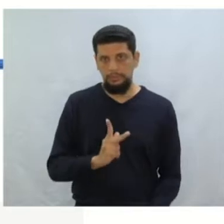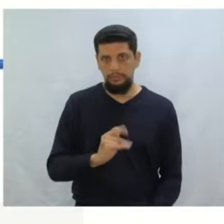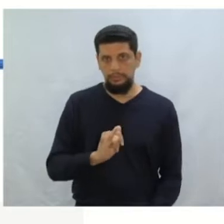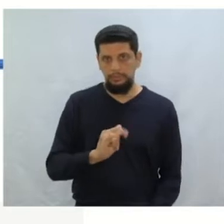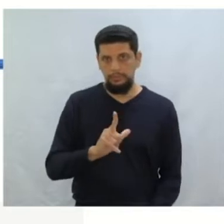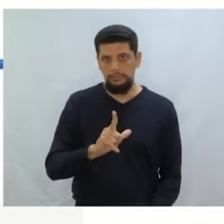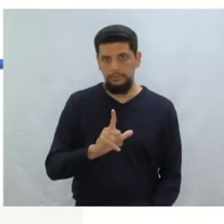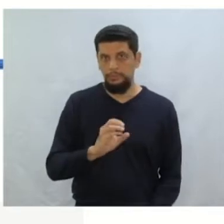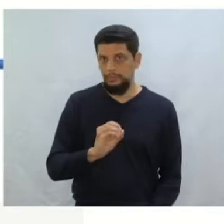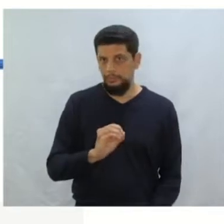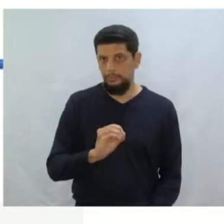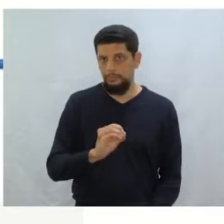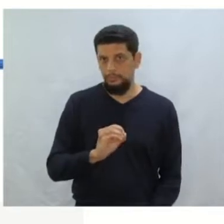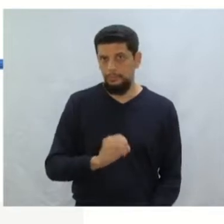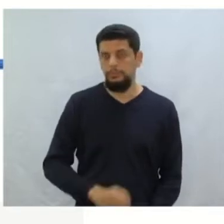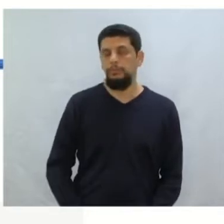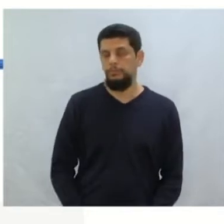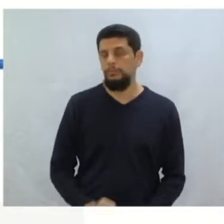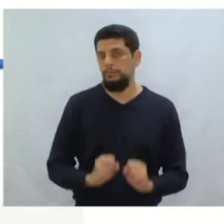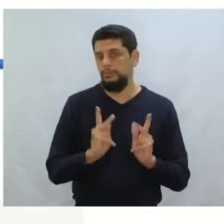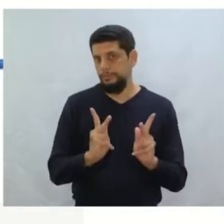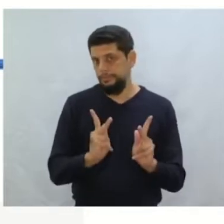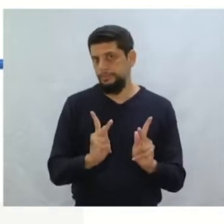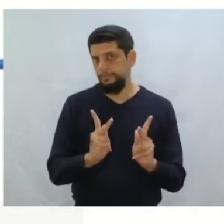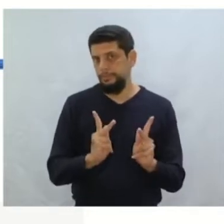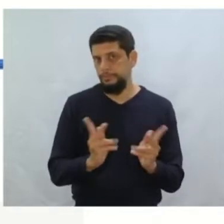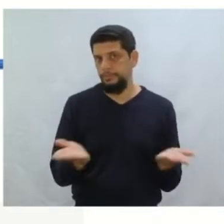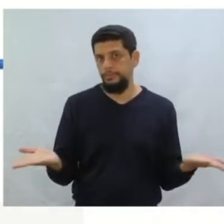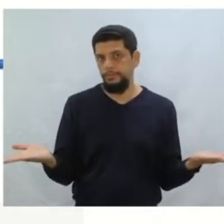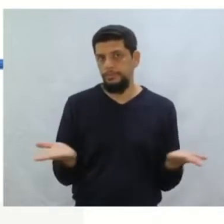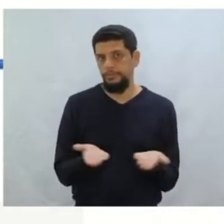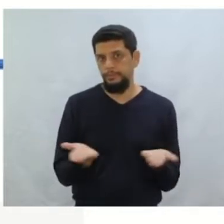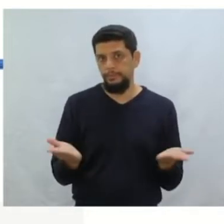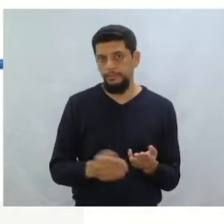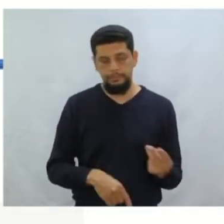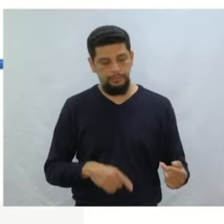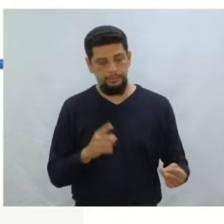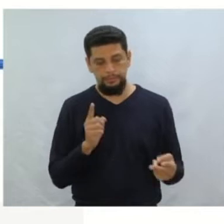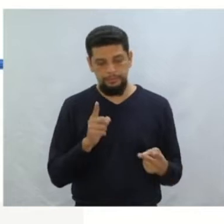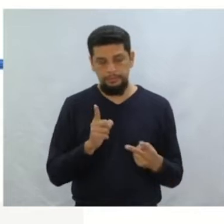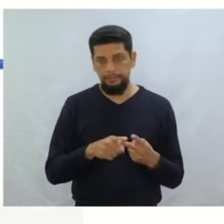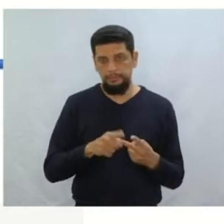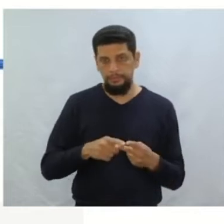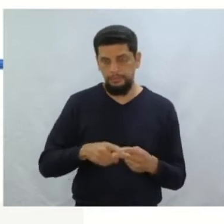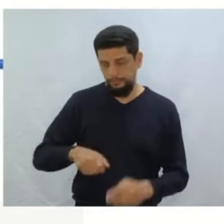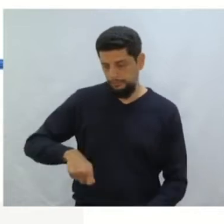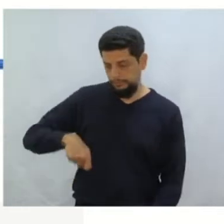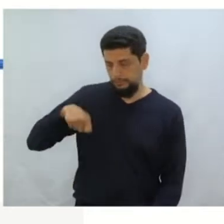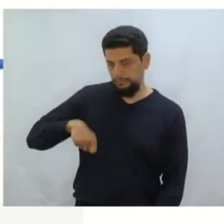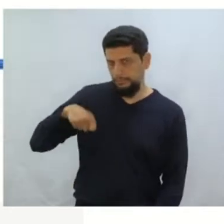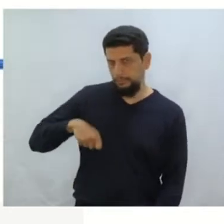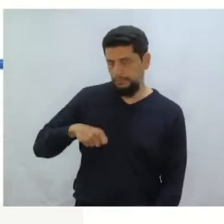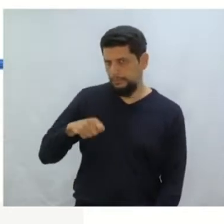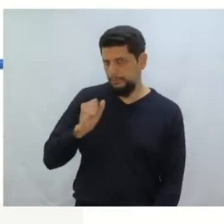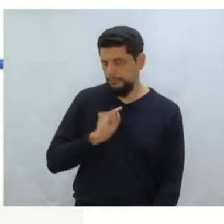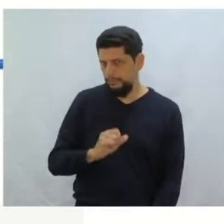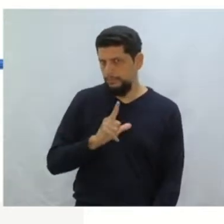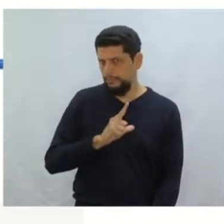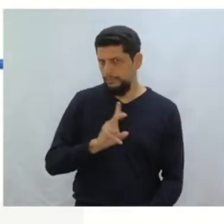4 quilos, 4 quilogramas ou 4.000 gramas, certo? E a segunda cestinha? Será que